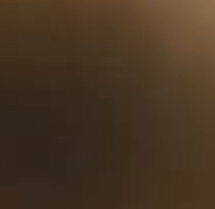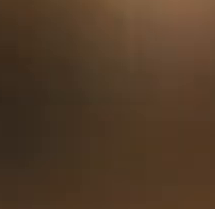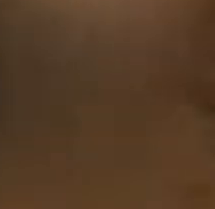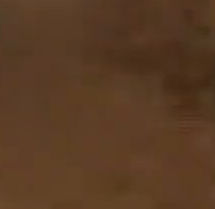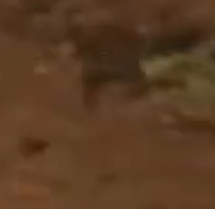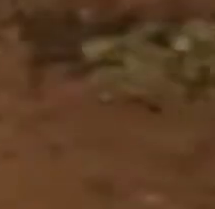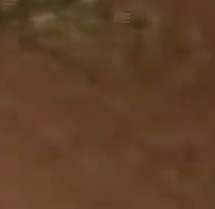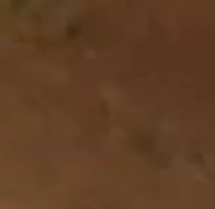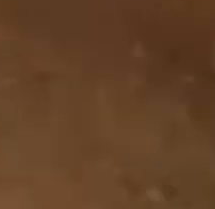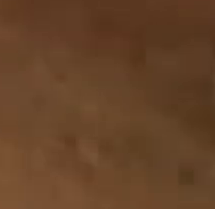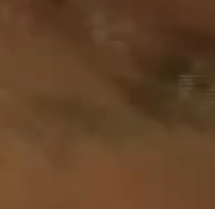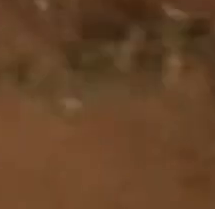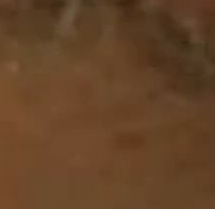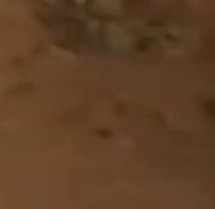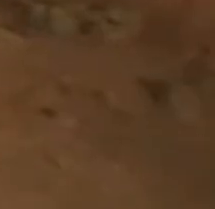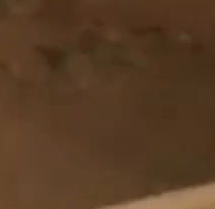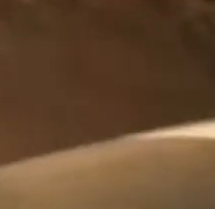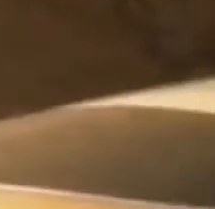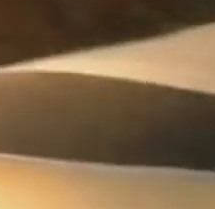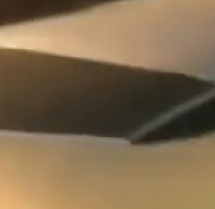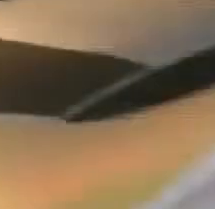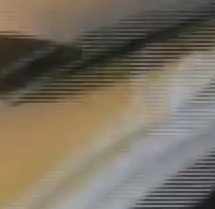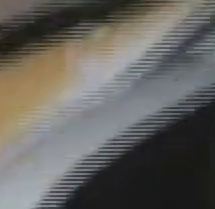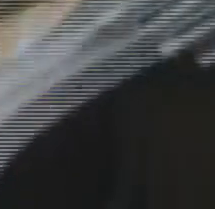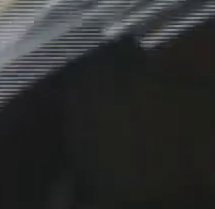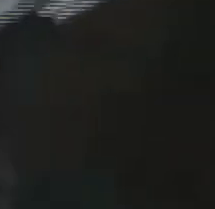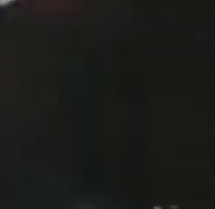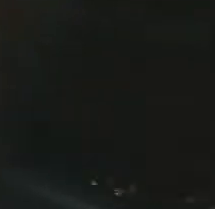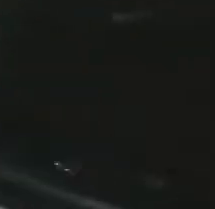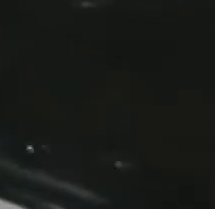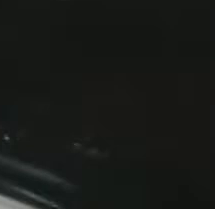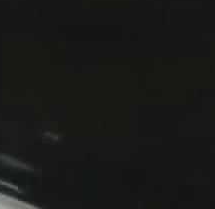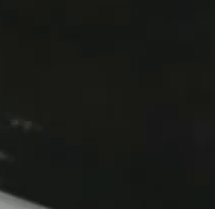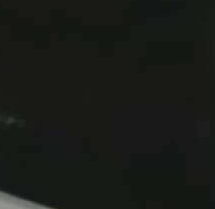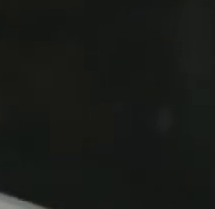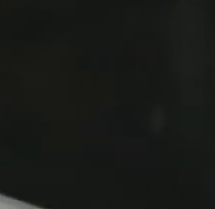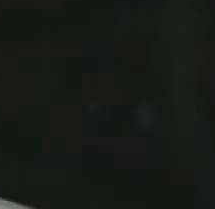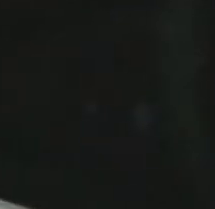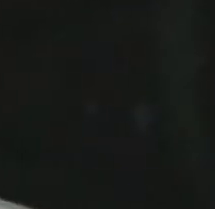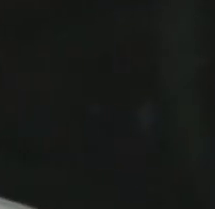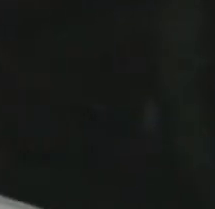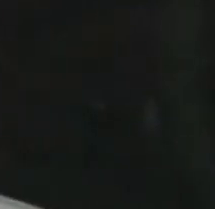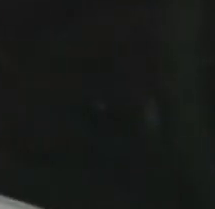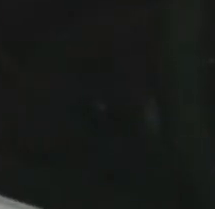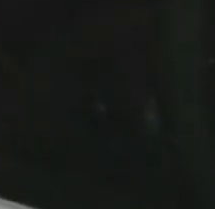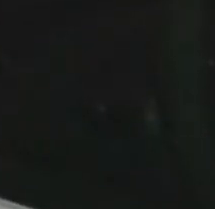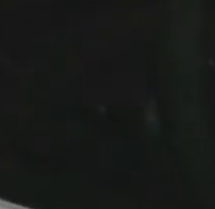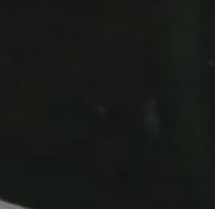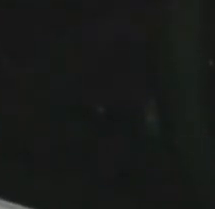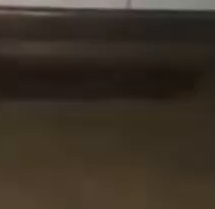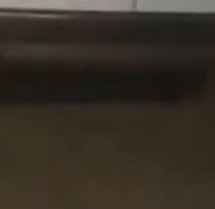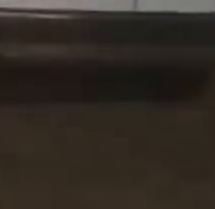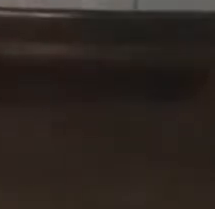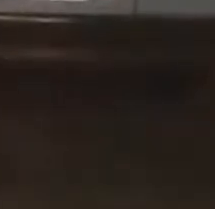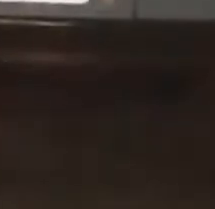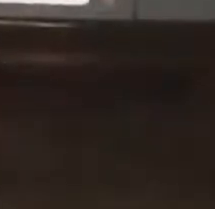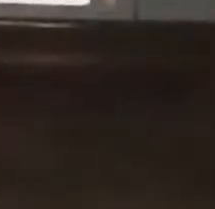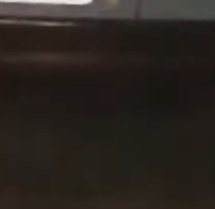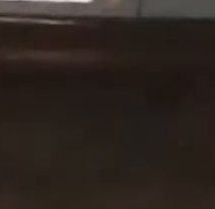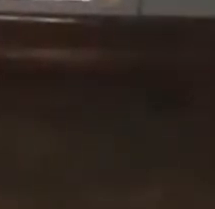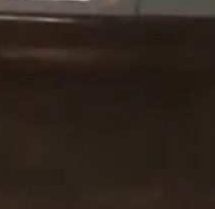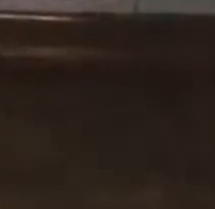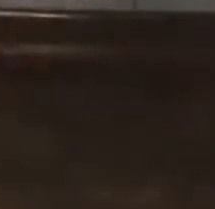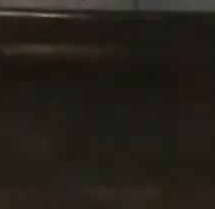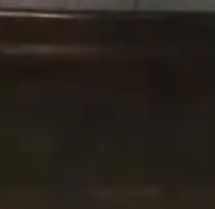crime aconteceu no dia 29 de março. Hugo Fernandes Ribeiro, de 35 anos, foi executado com um tiro na